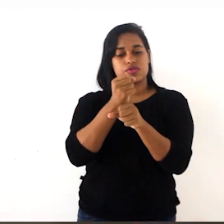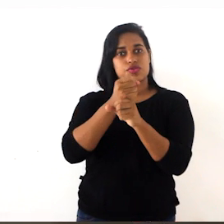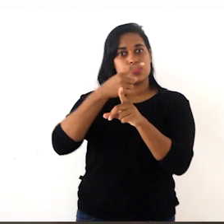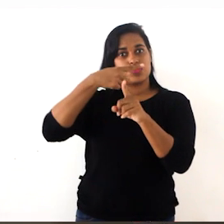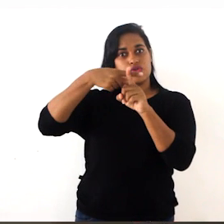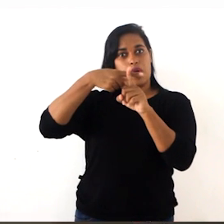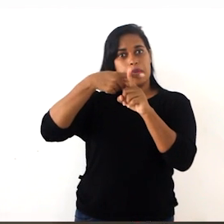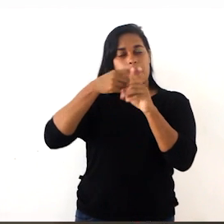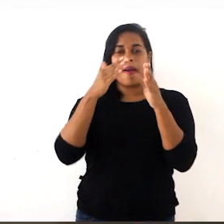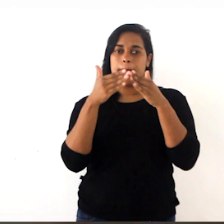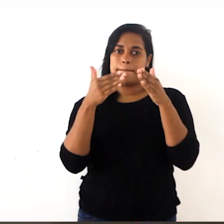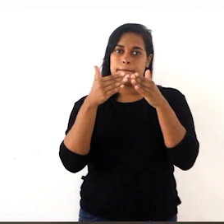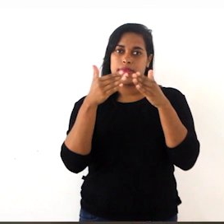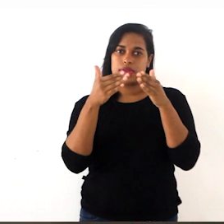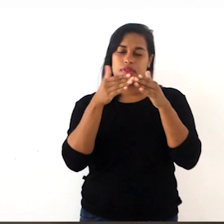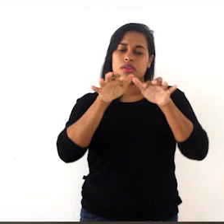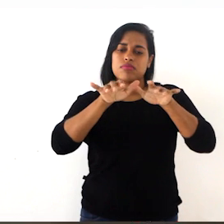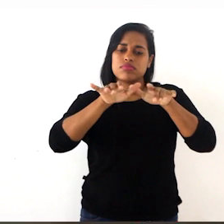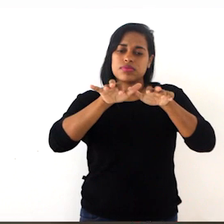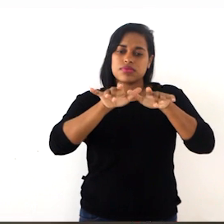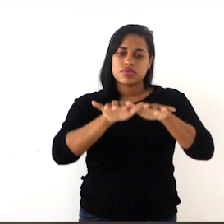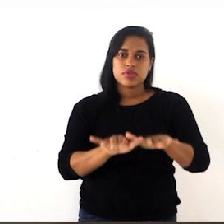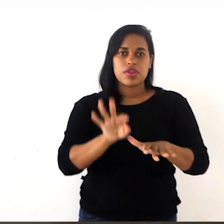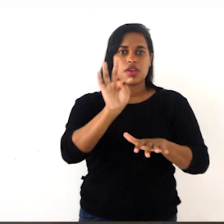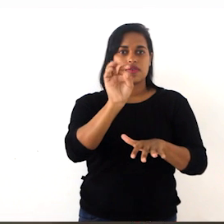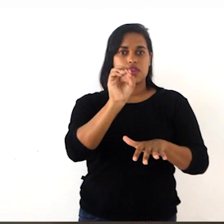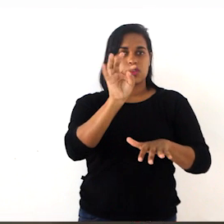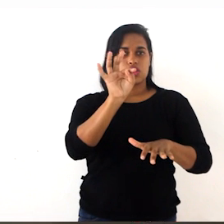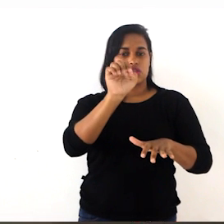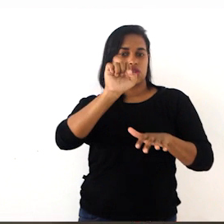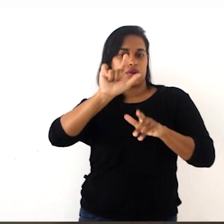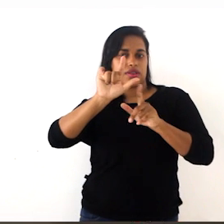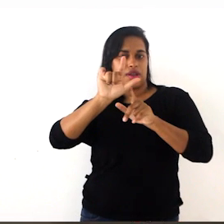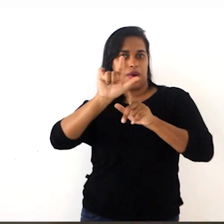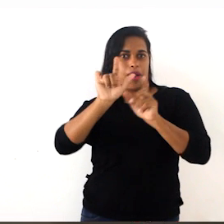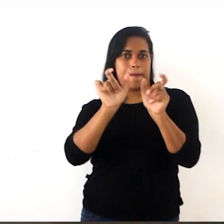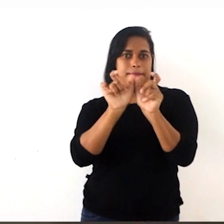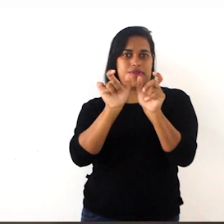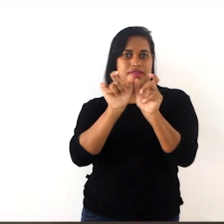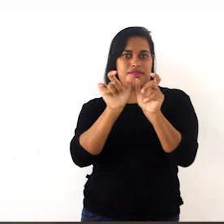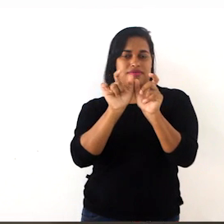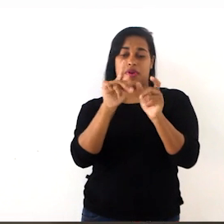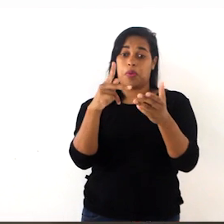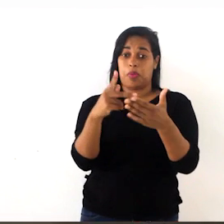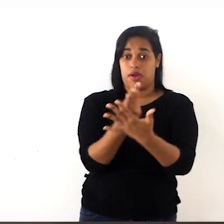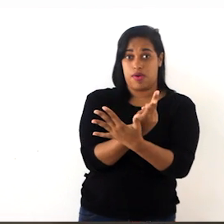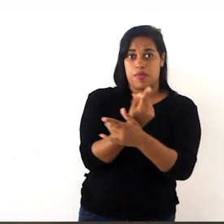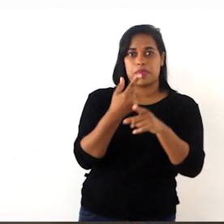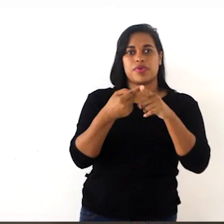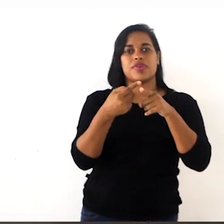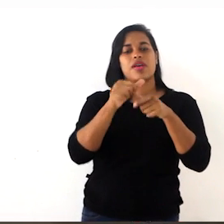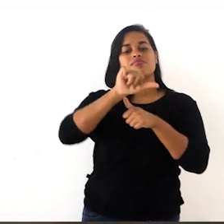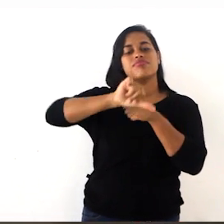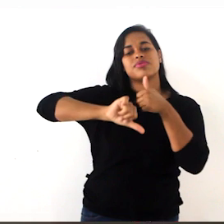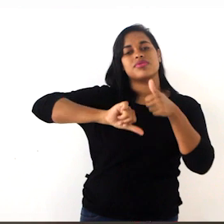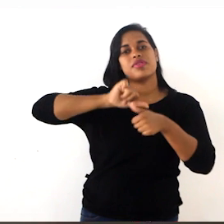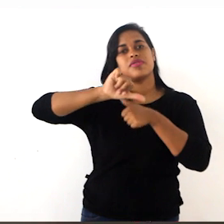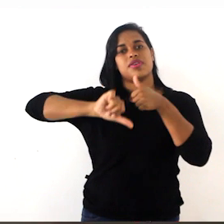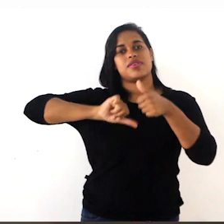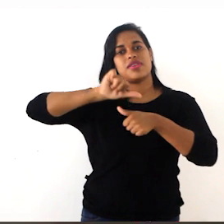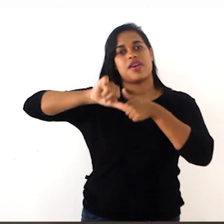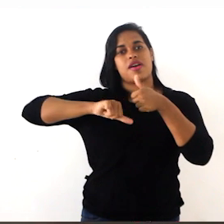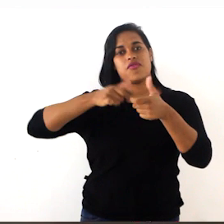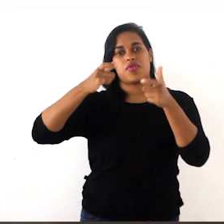e vou pedir para ele escrever total. Ele deve gerar um erro, porque essa variável ela é uma